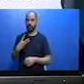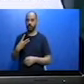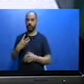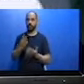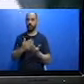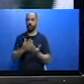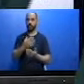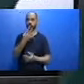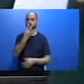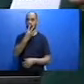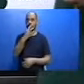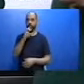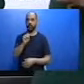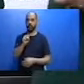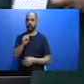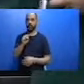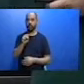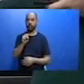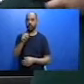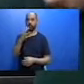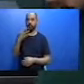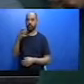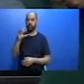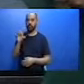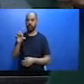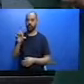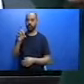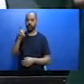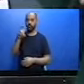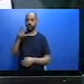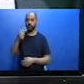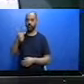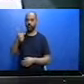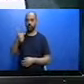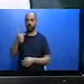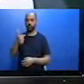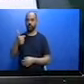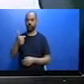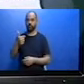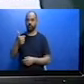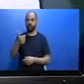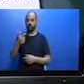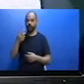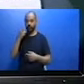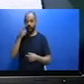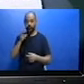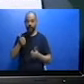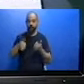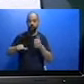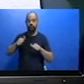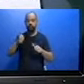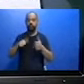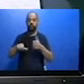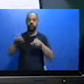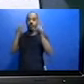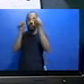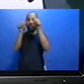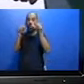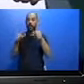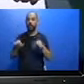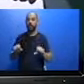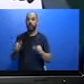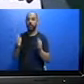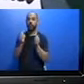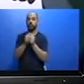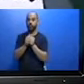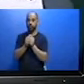49 e 52 ao analisar os cartazes juntos presta